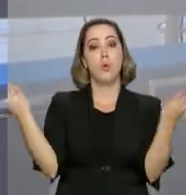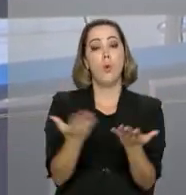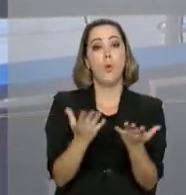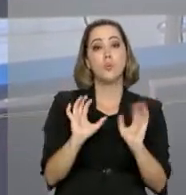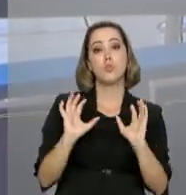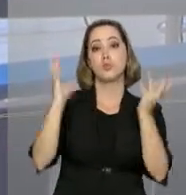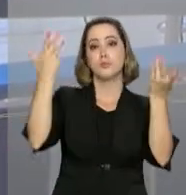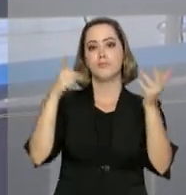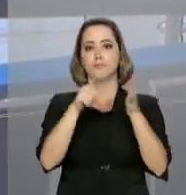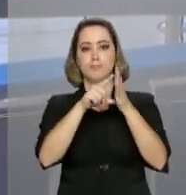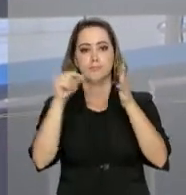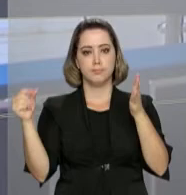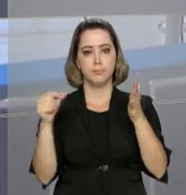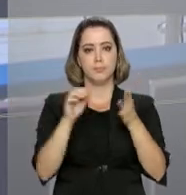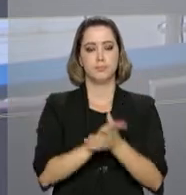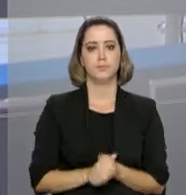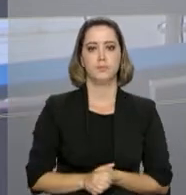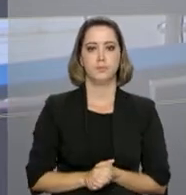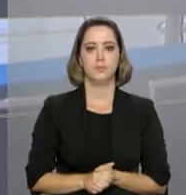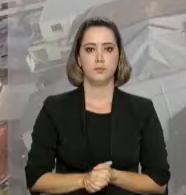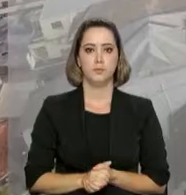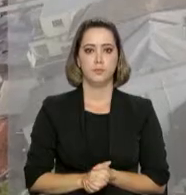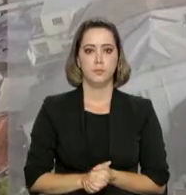em cerimônia no Palácio do Planalto.